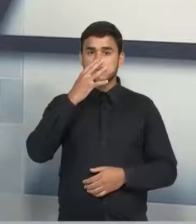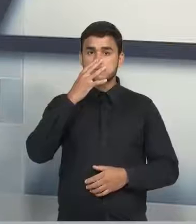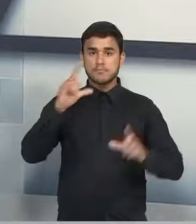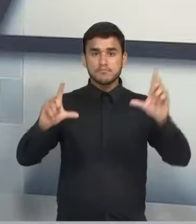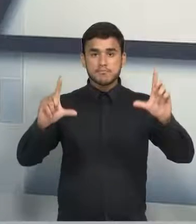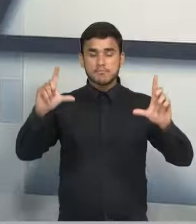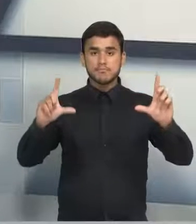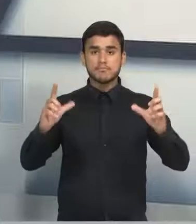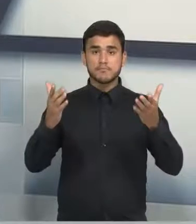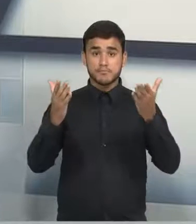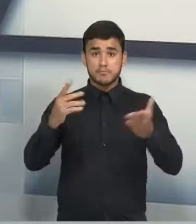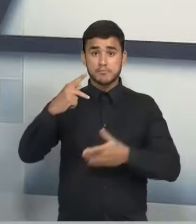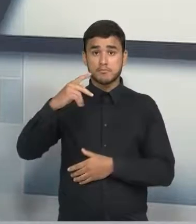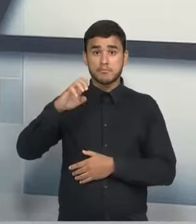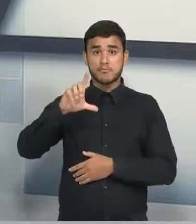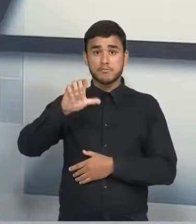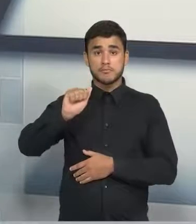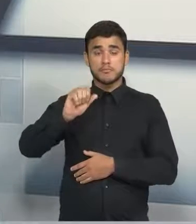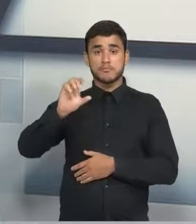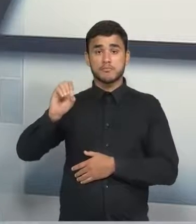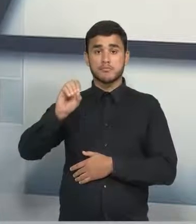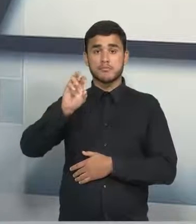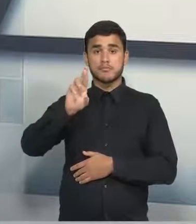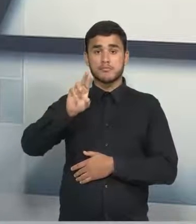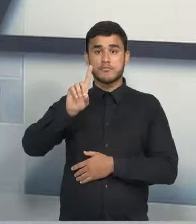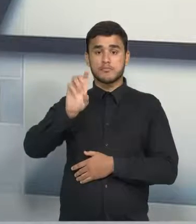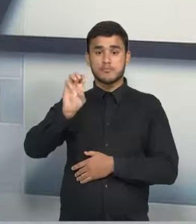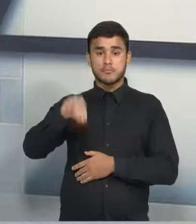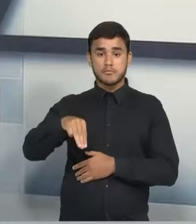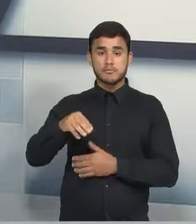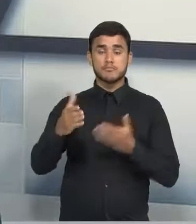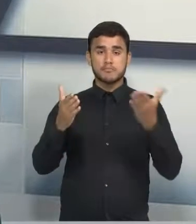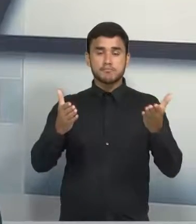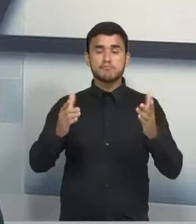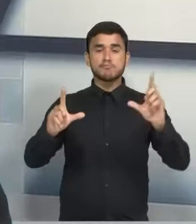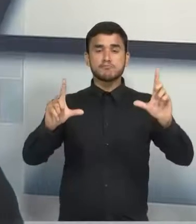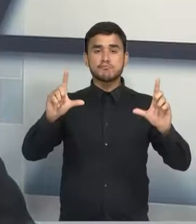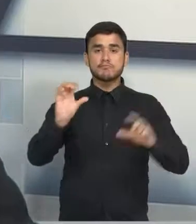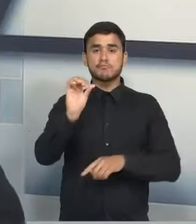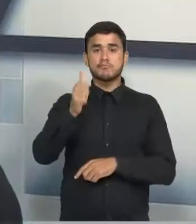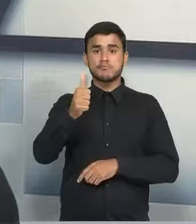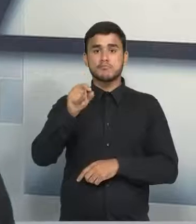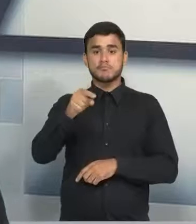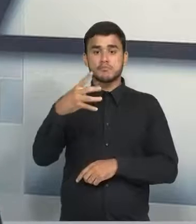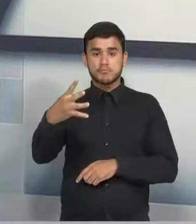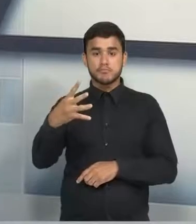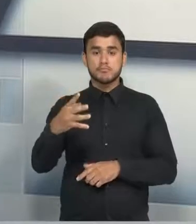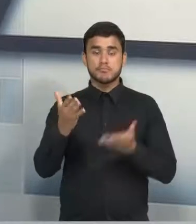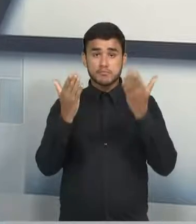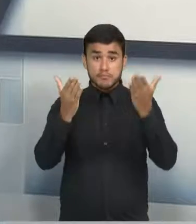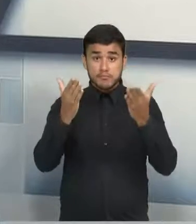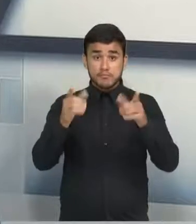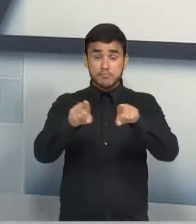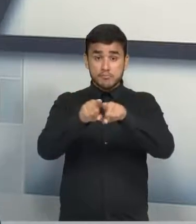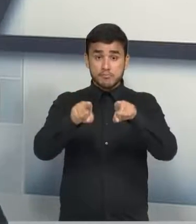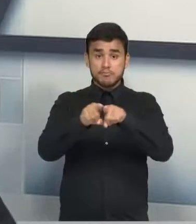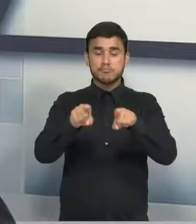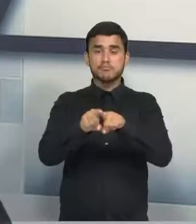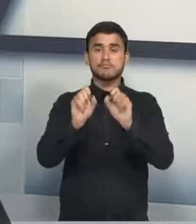Olá, amigo telespectador, estamos iniciando mais um programa Pela Ordem na sua TV Fortaleza, canal 61.4, na sua TV Assembleia,